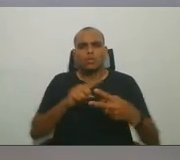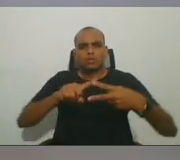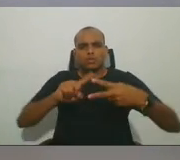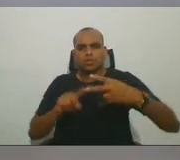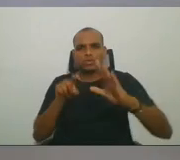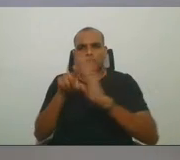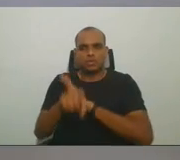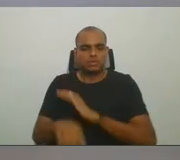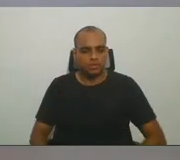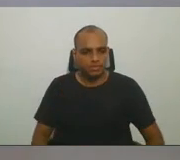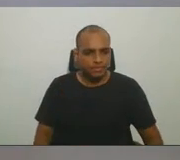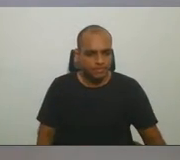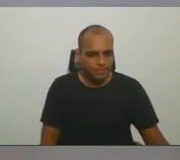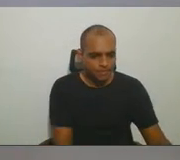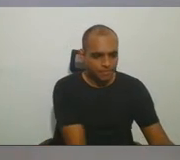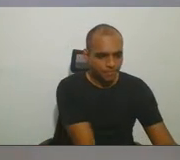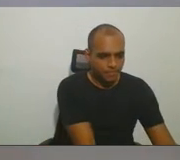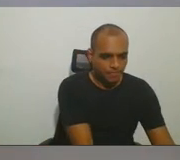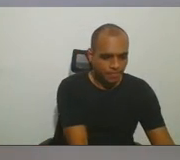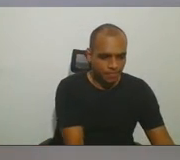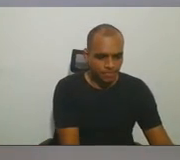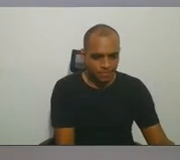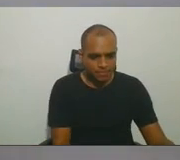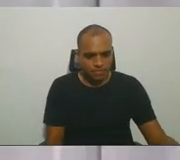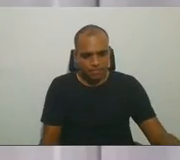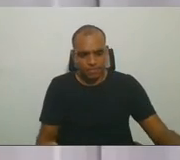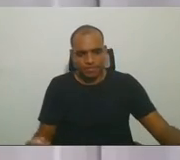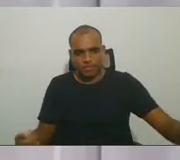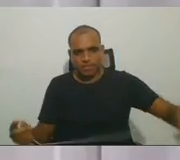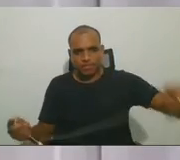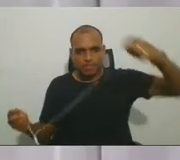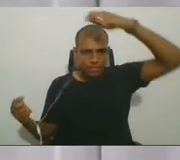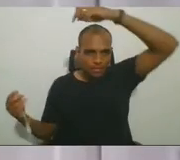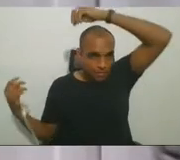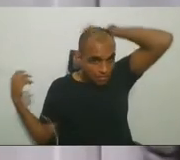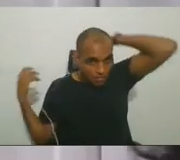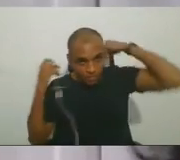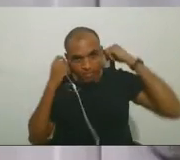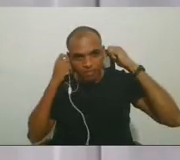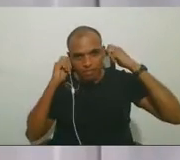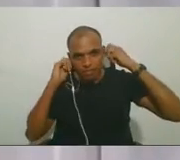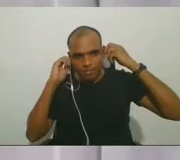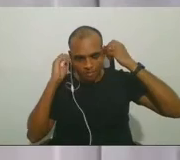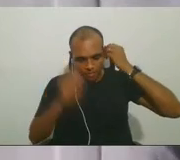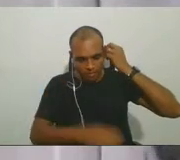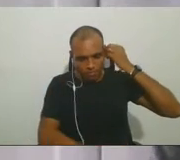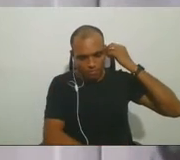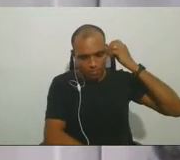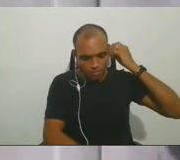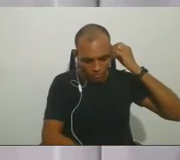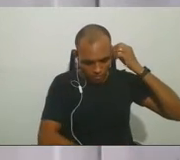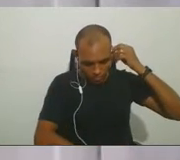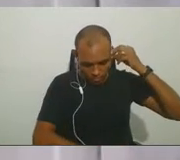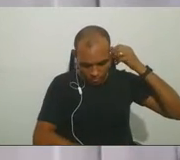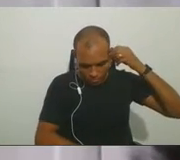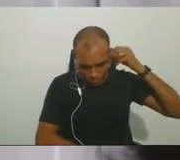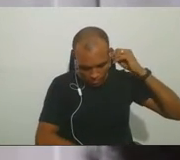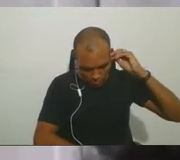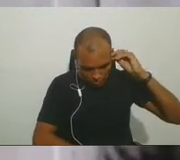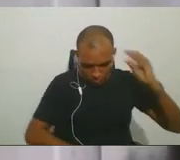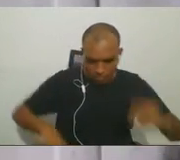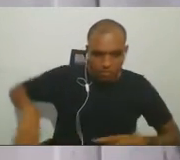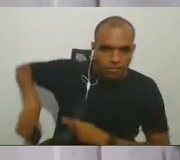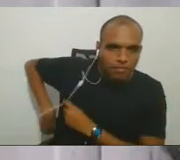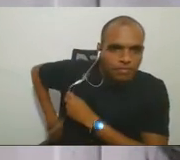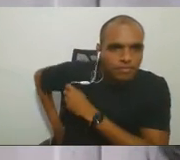questões iniciais. Muchísimas gracias, Ismael, muchísimas gracias y voy a responder. En primer lugar,